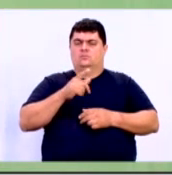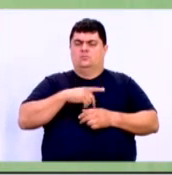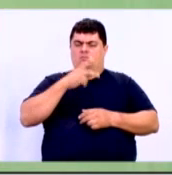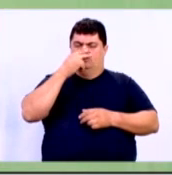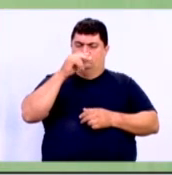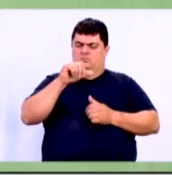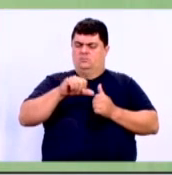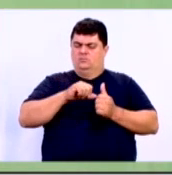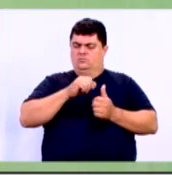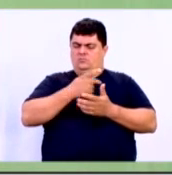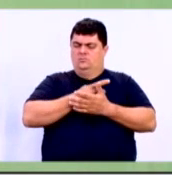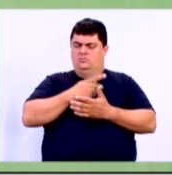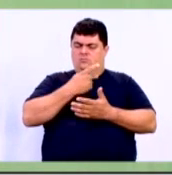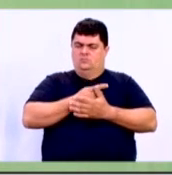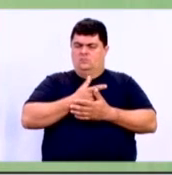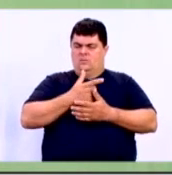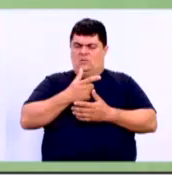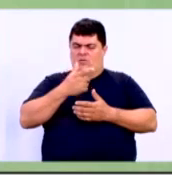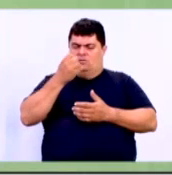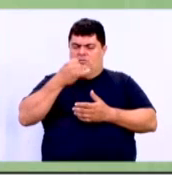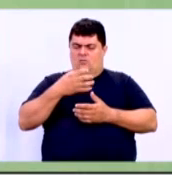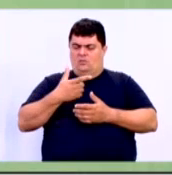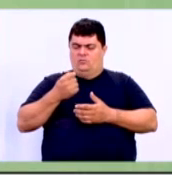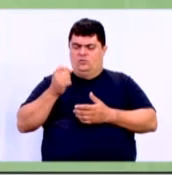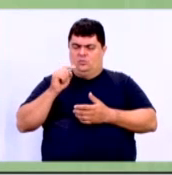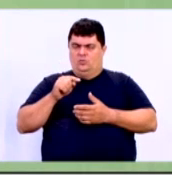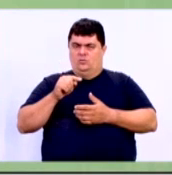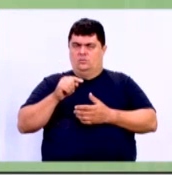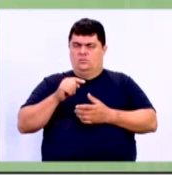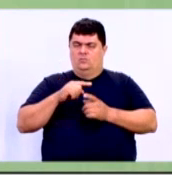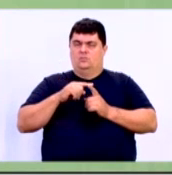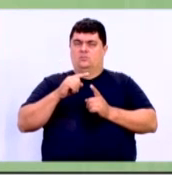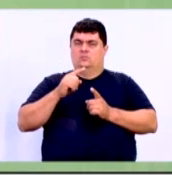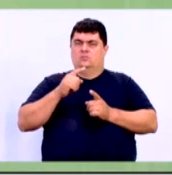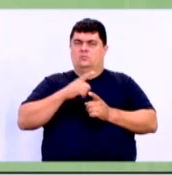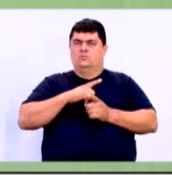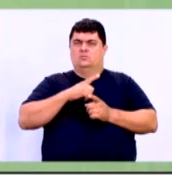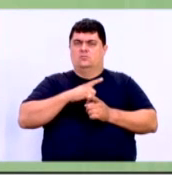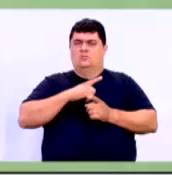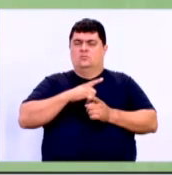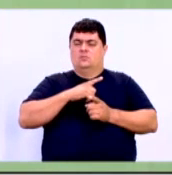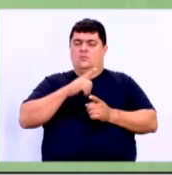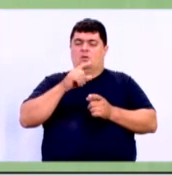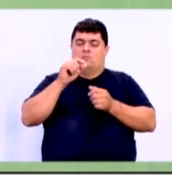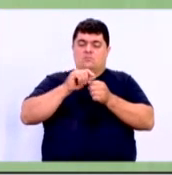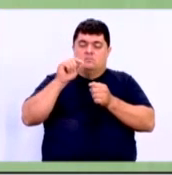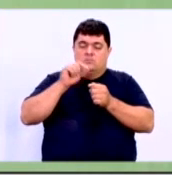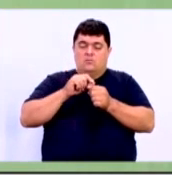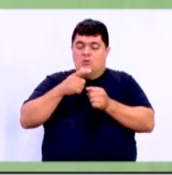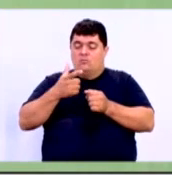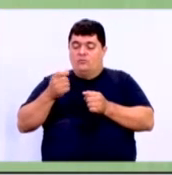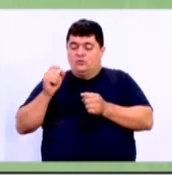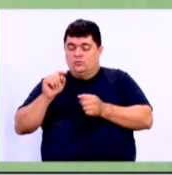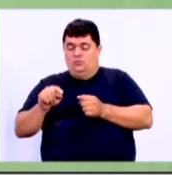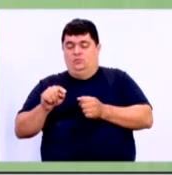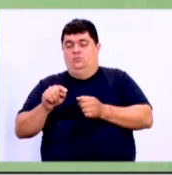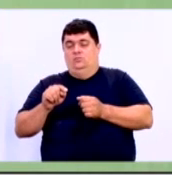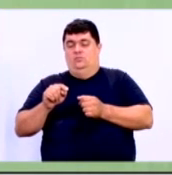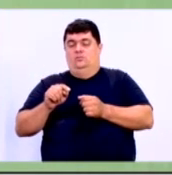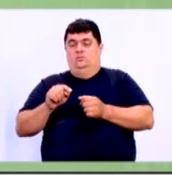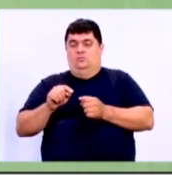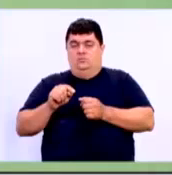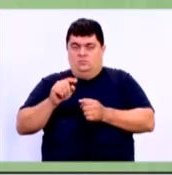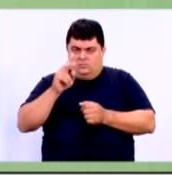coisa errada aí. Você falou que era 20 mil? Olha, eu falei que a produção foi 20 mil.